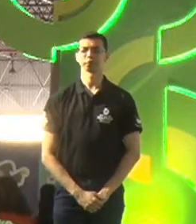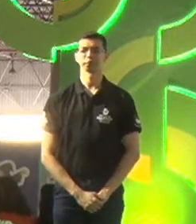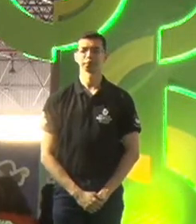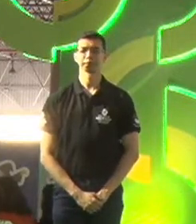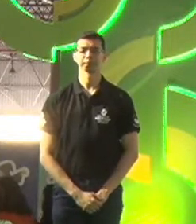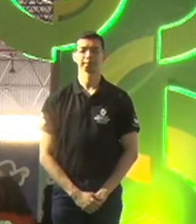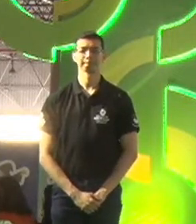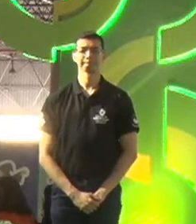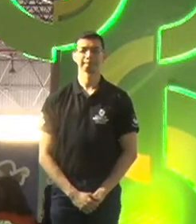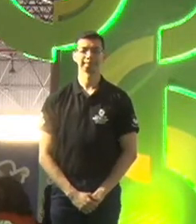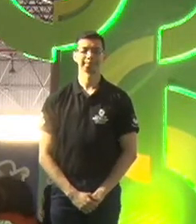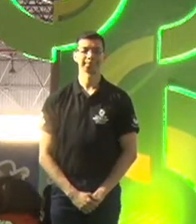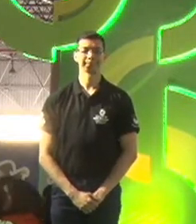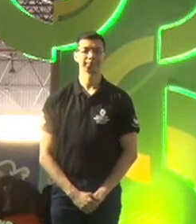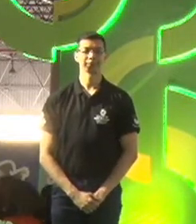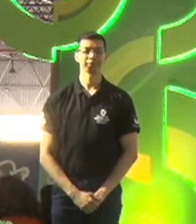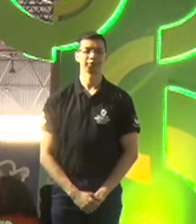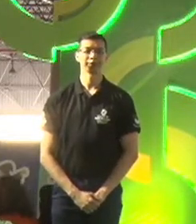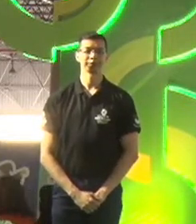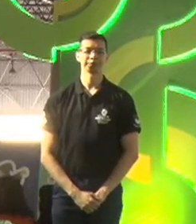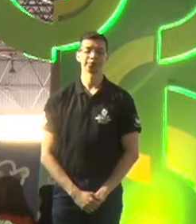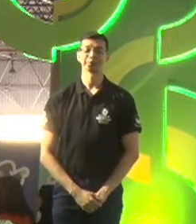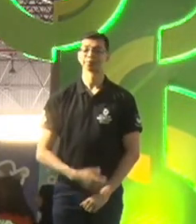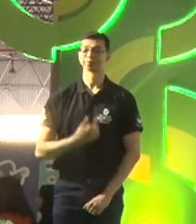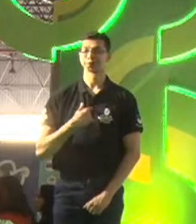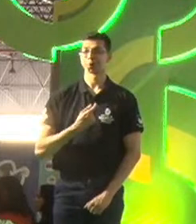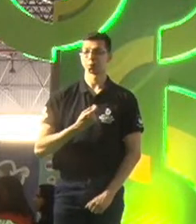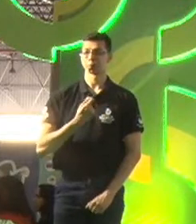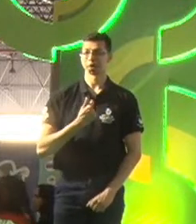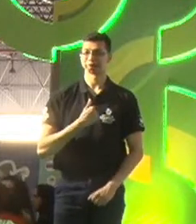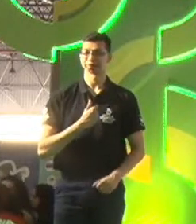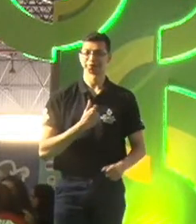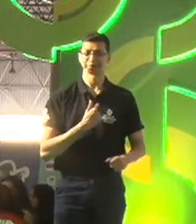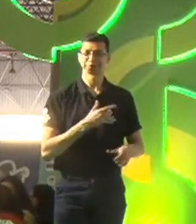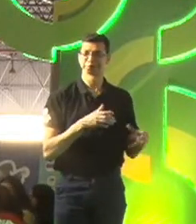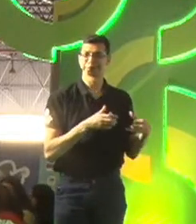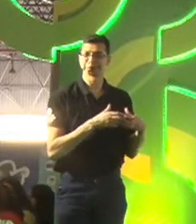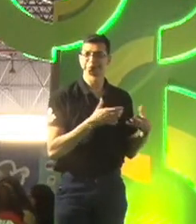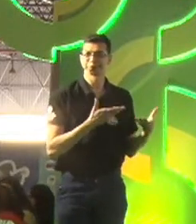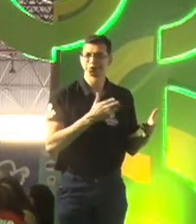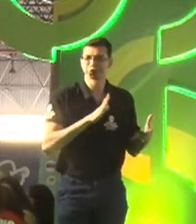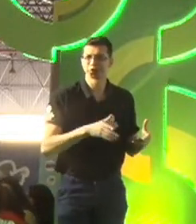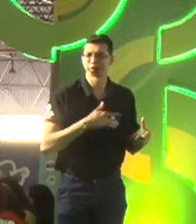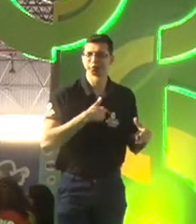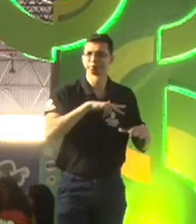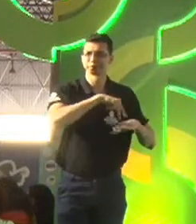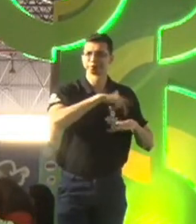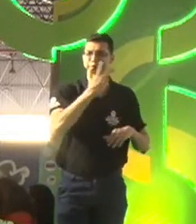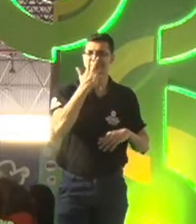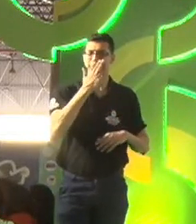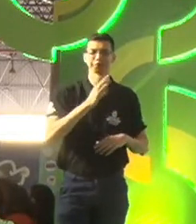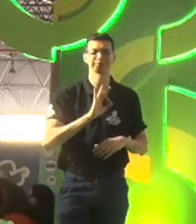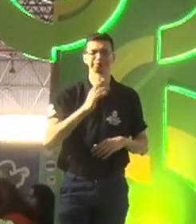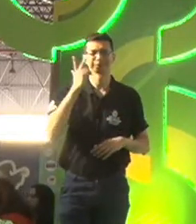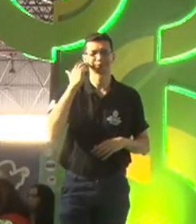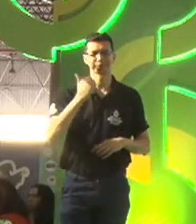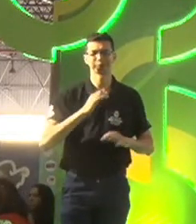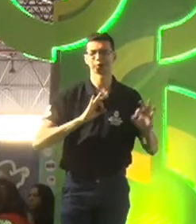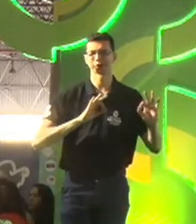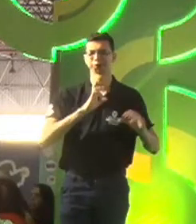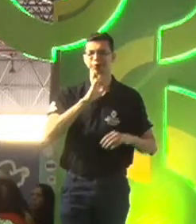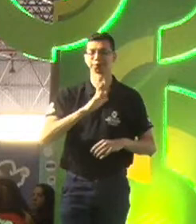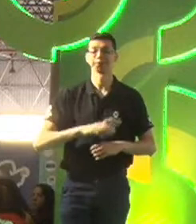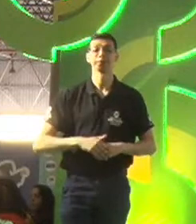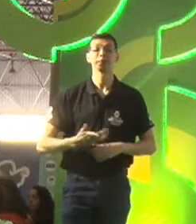desculpa Tô quase fazendo parte é ótimo é ótimo o que eu ia falar é que o que vocês comentaram agora